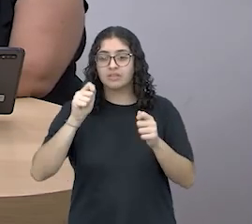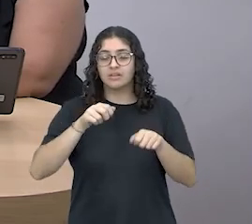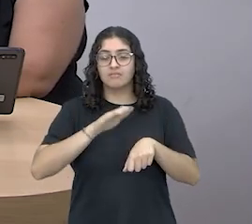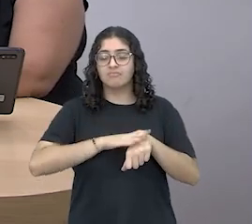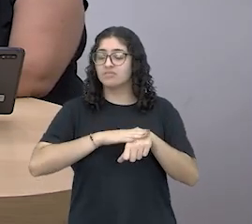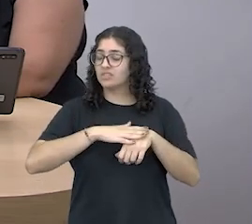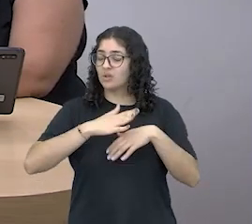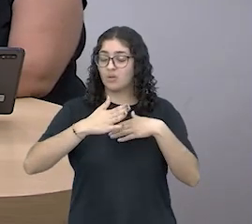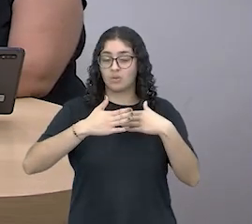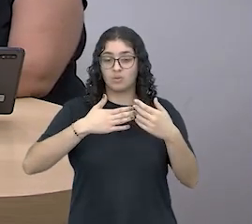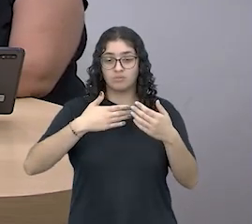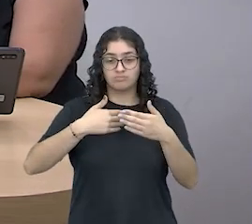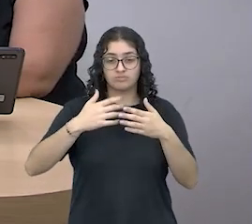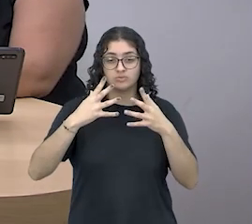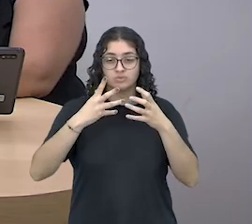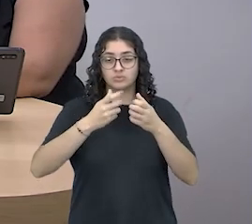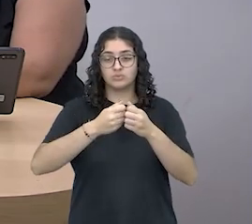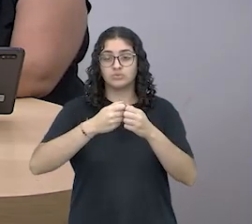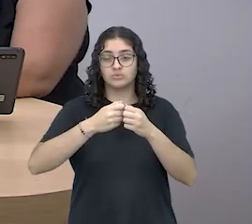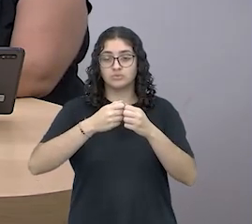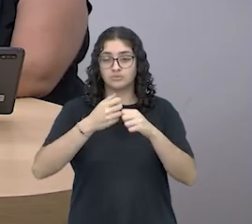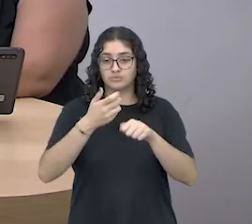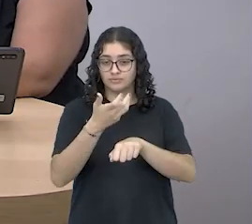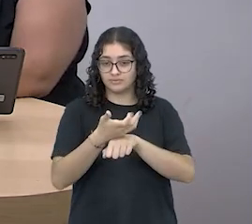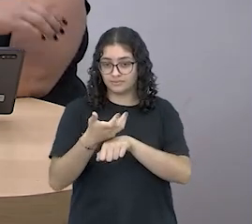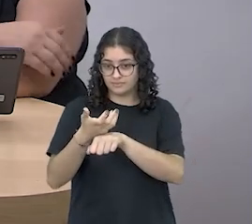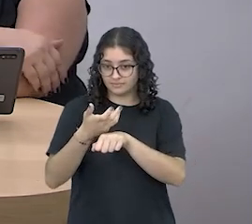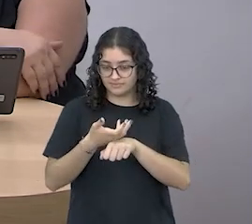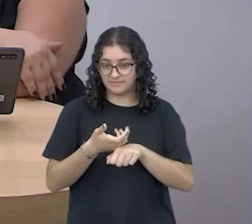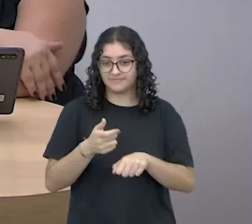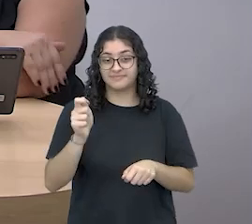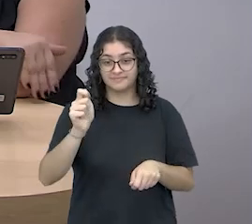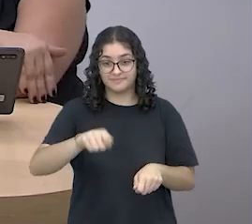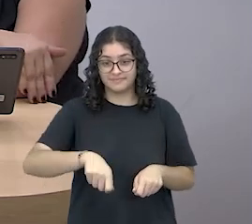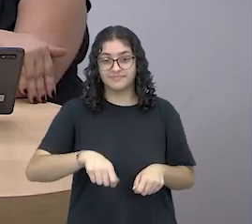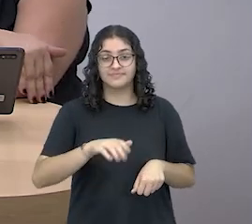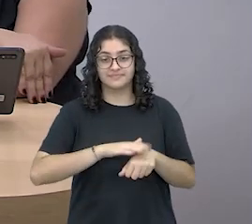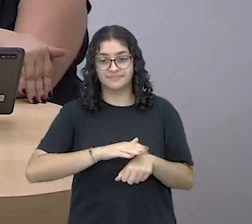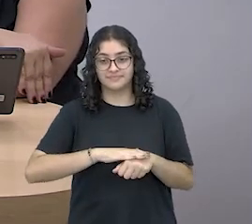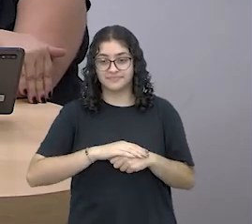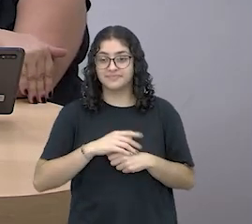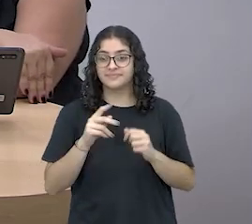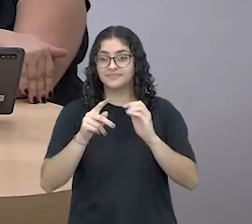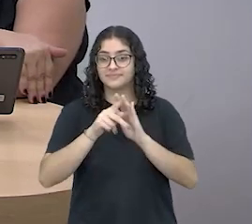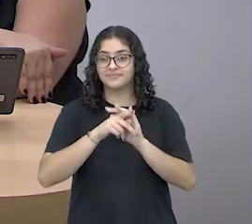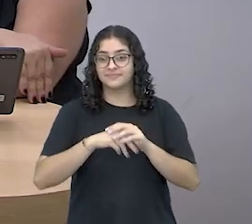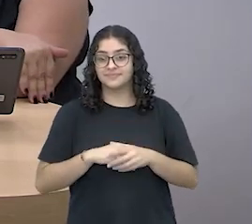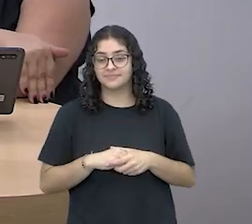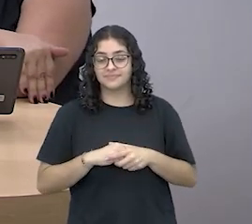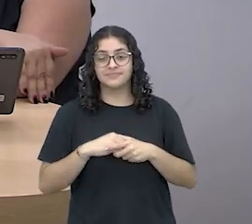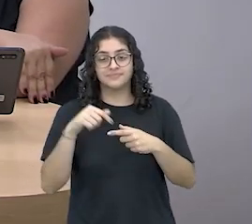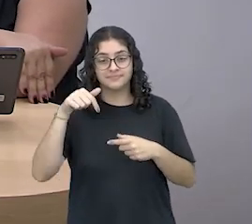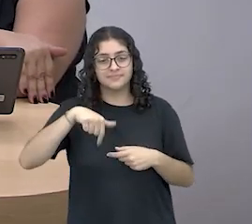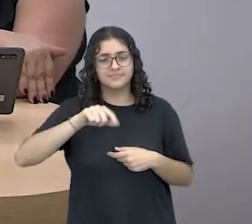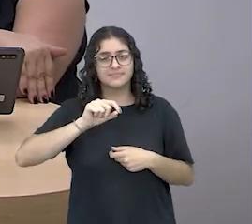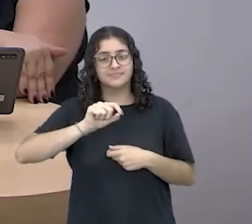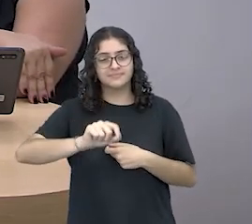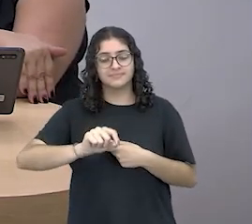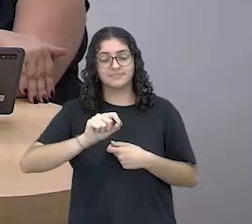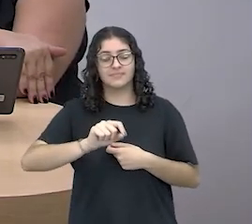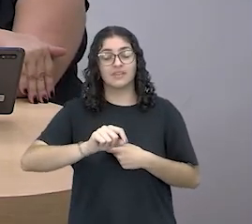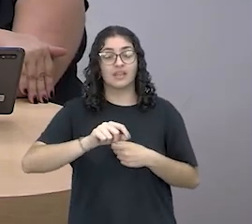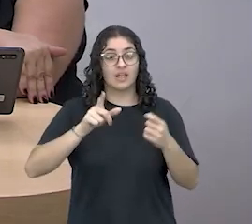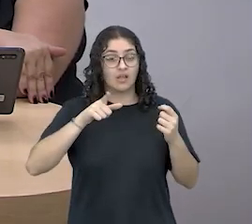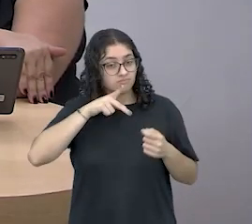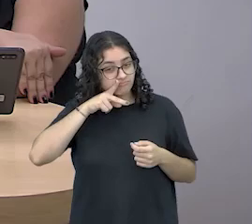desenvolver todos esses componentes uhum. aí, né, Lê, através da língua inglesa, muito legal. E aqui a gente vai trabalhar